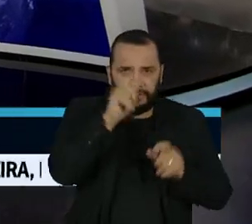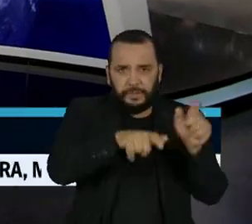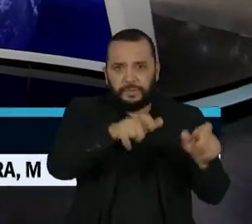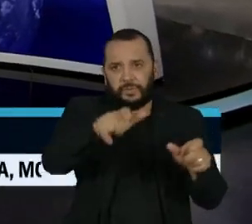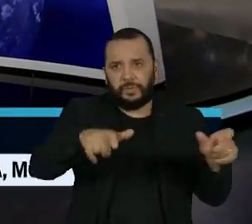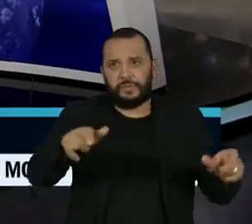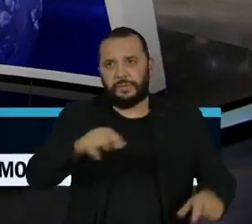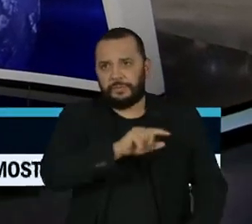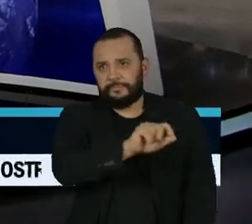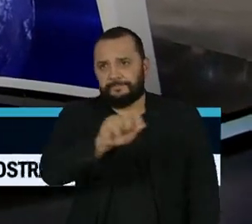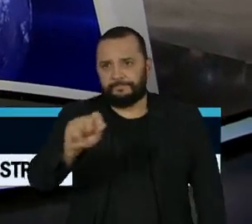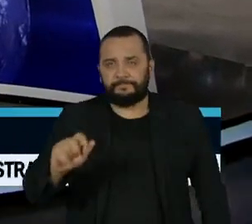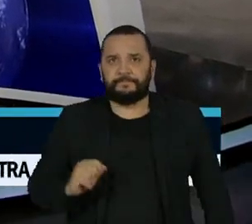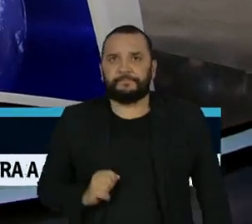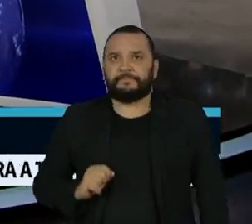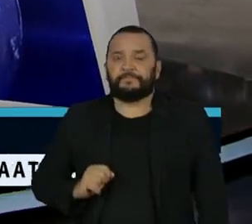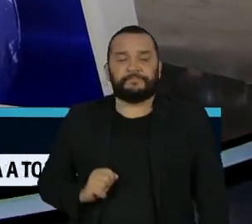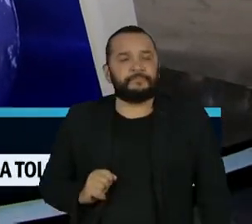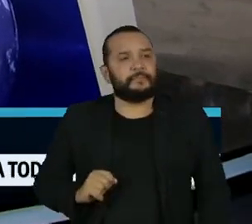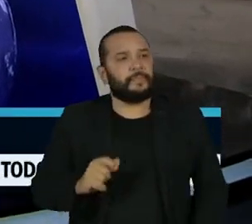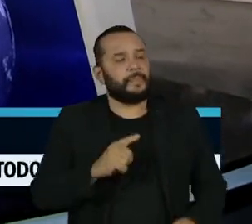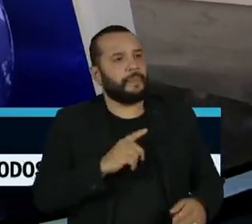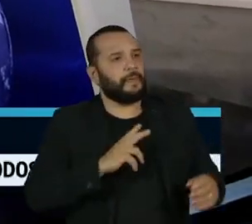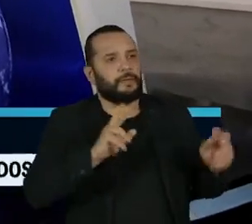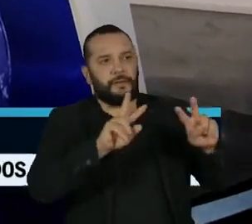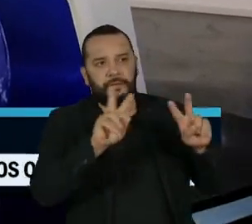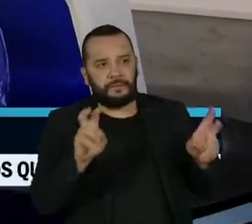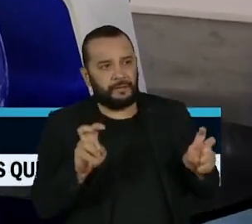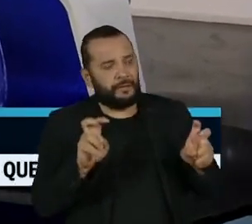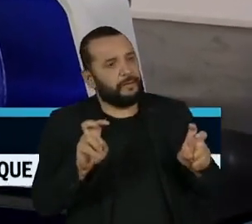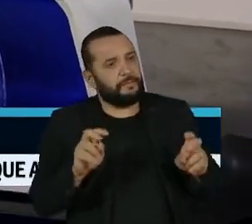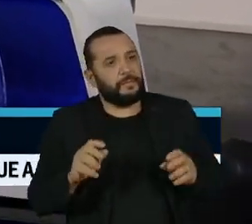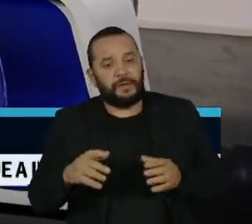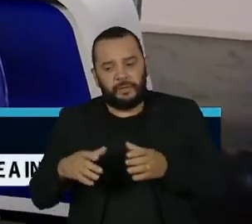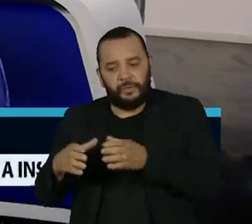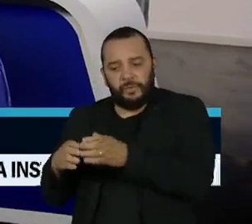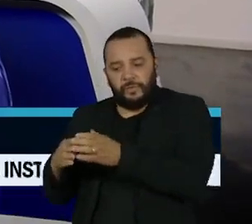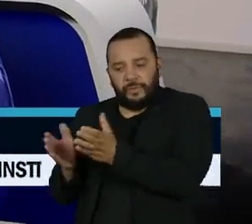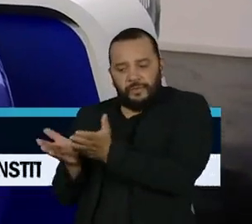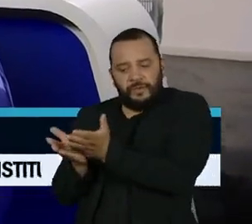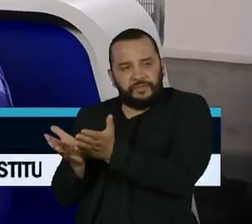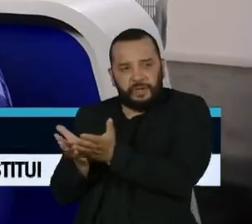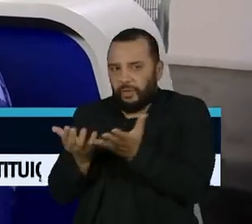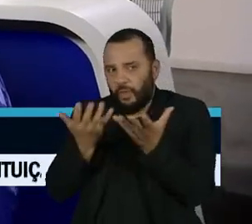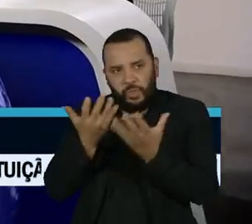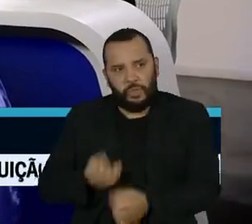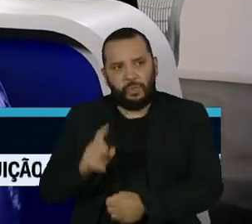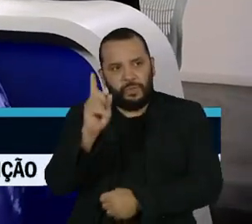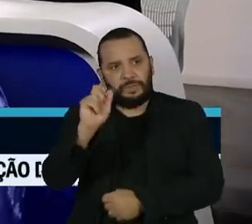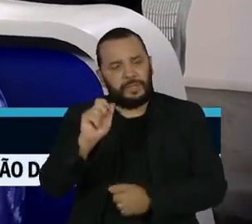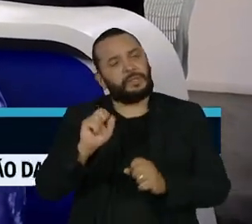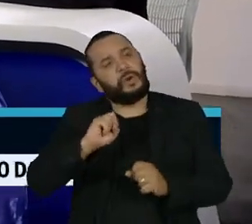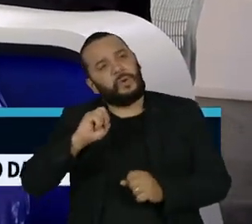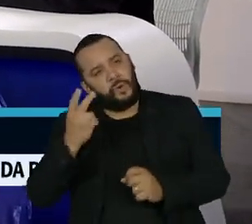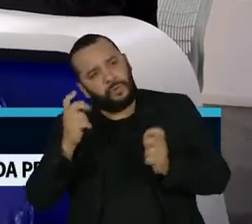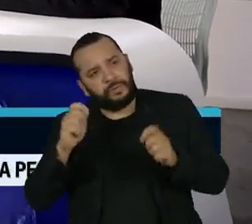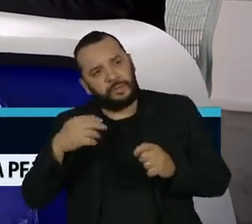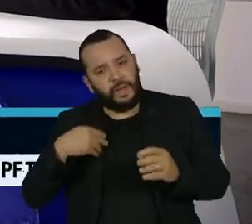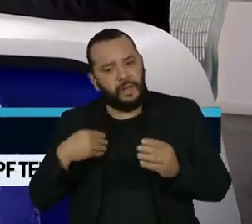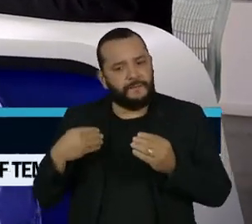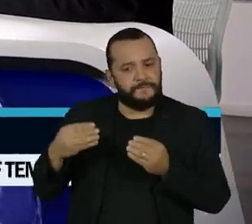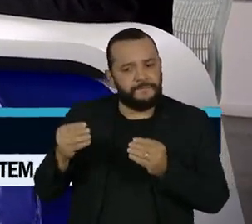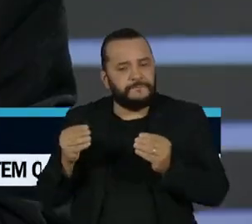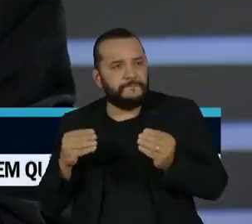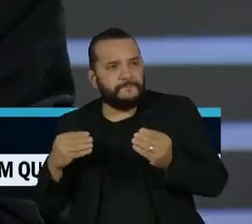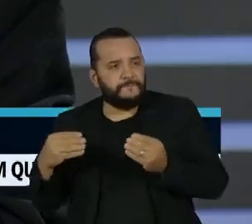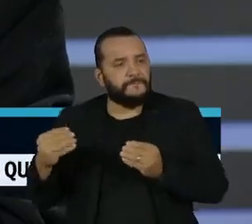Pondé, essas questões, esses temas são inegociáveis para a bancada evangélica ou existe um caminho de negociação para o presidente Lula?